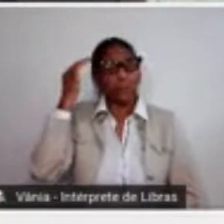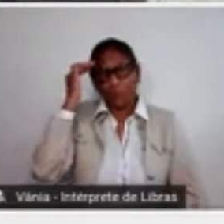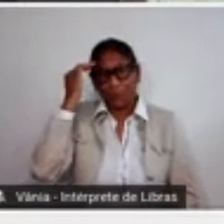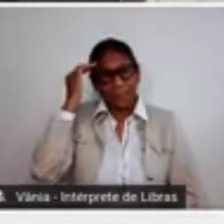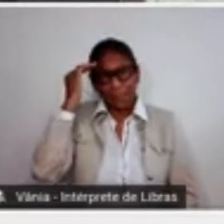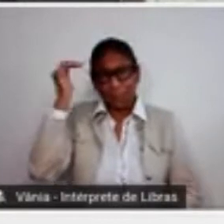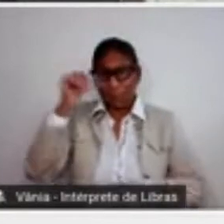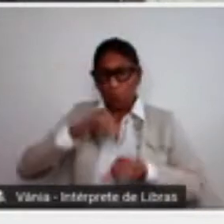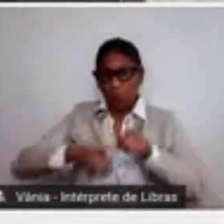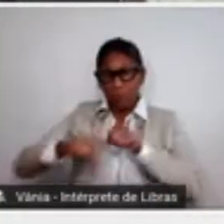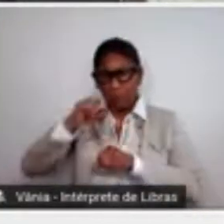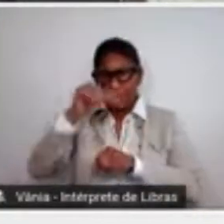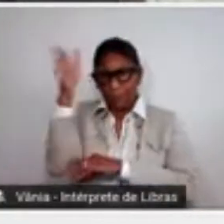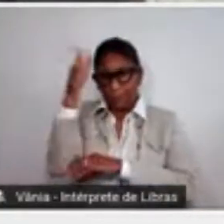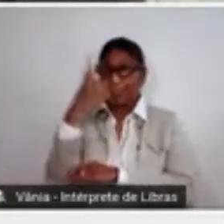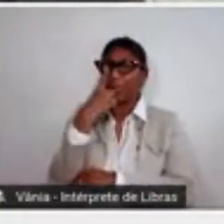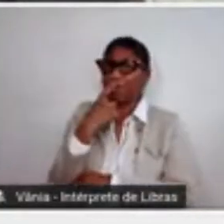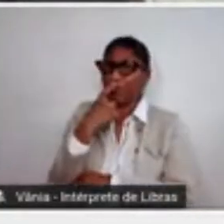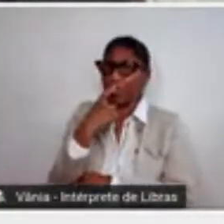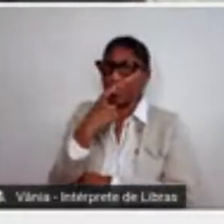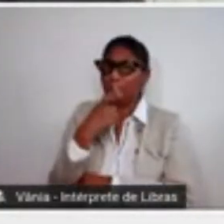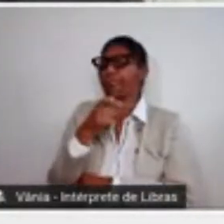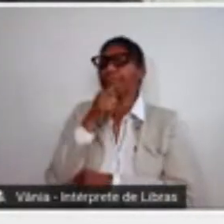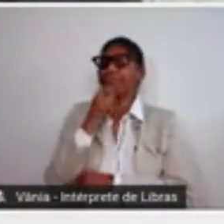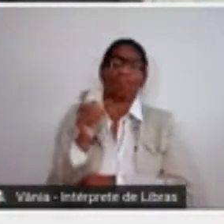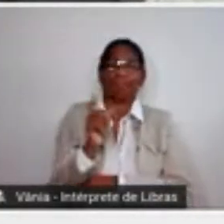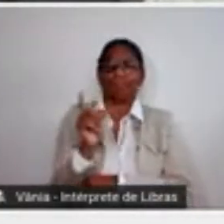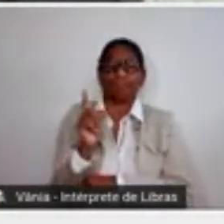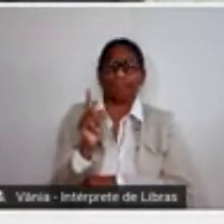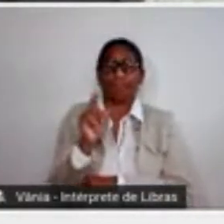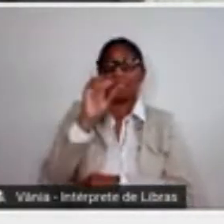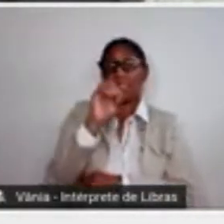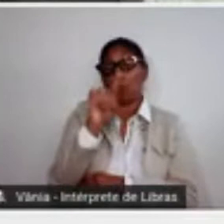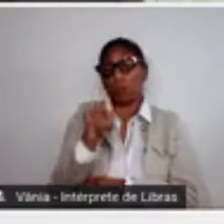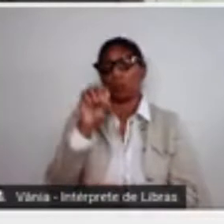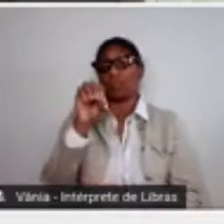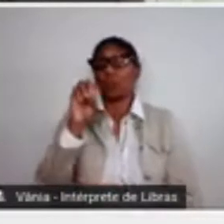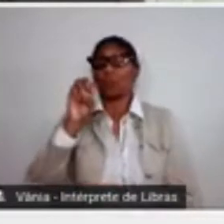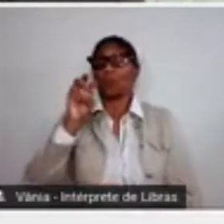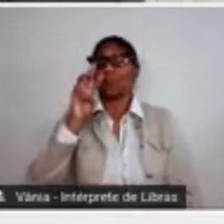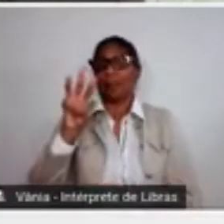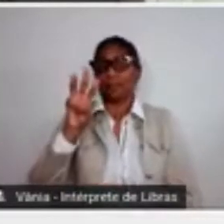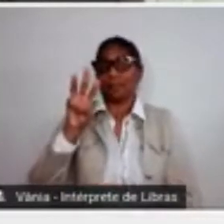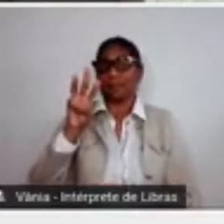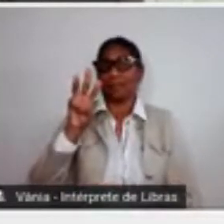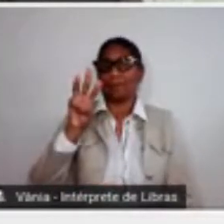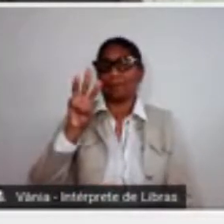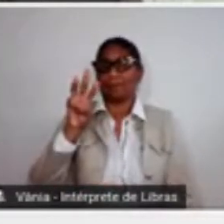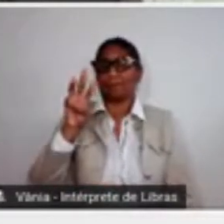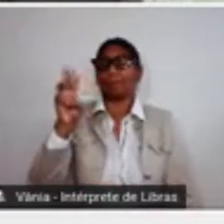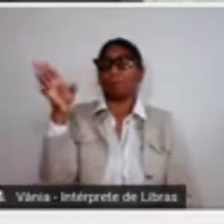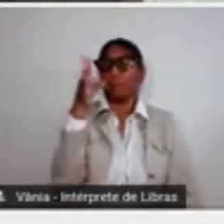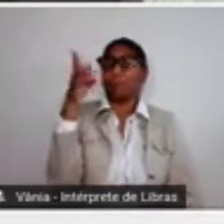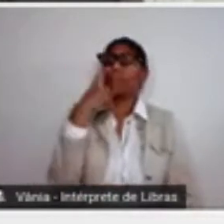enquadramento na bandeira vermelha, até porque ela passou ali por 0,03 para a bandeira vermelha, com uma